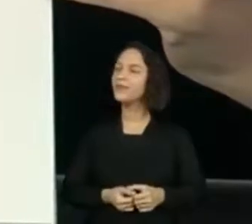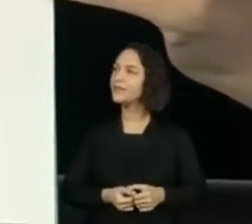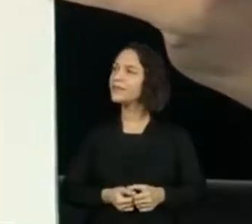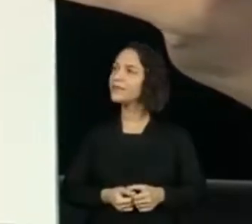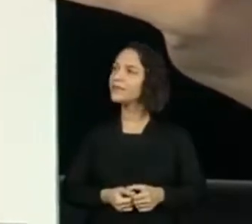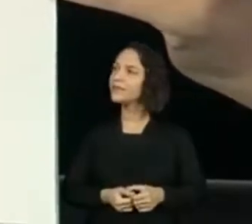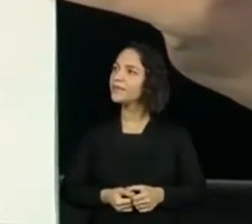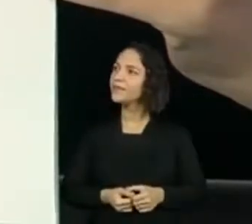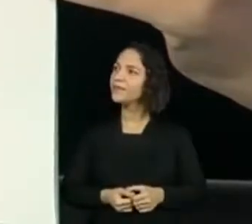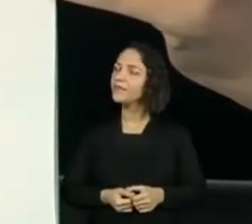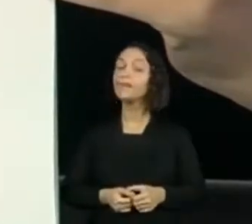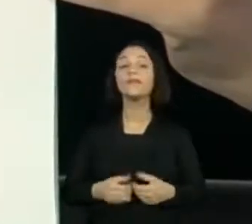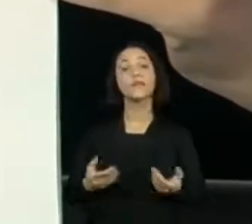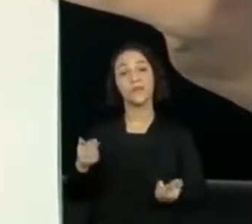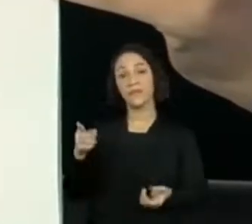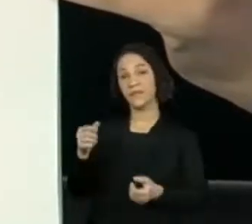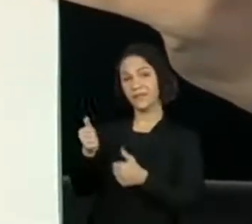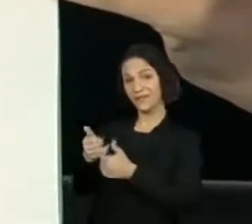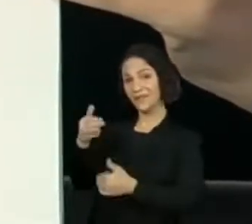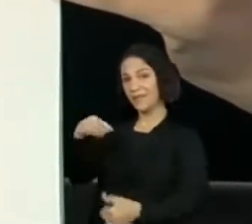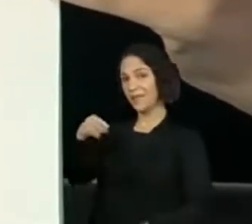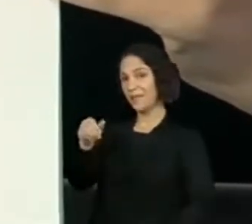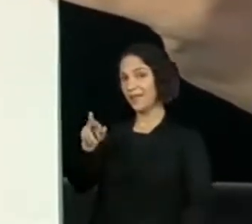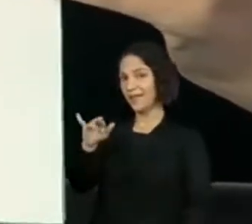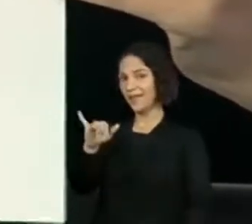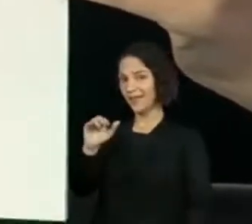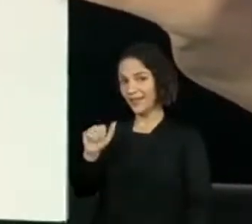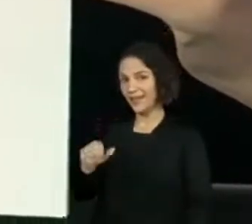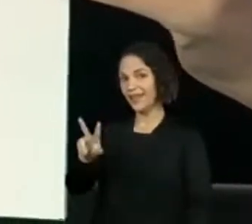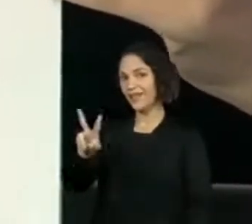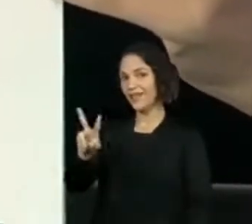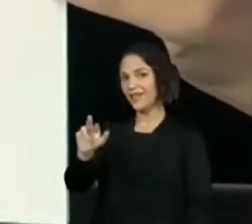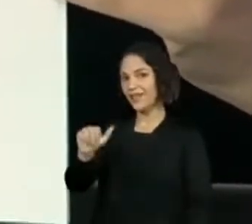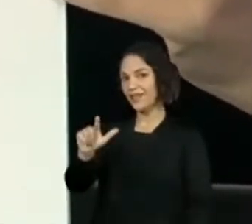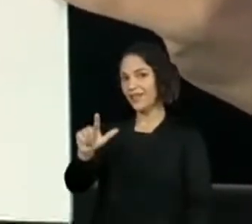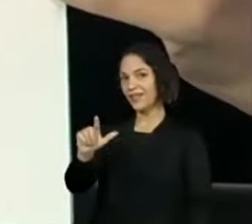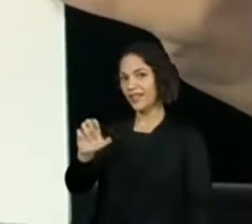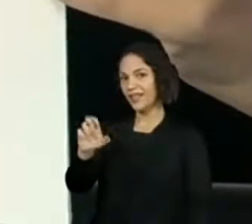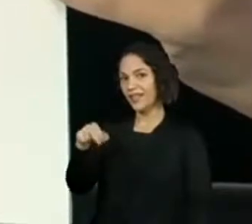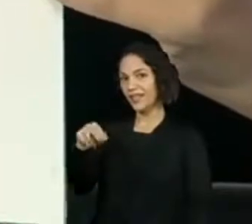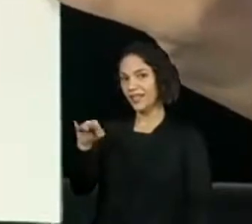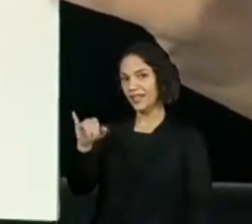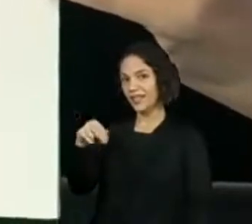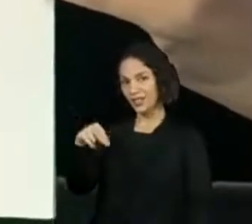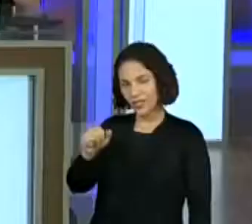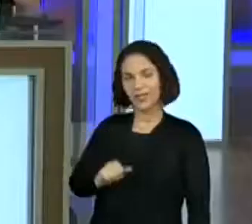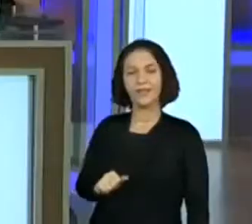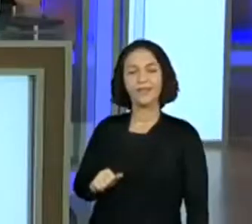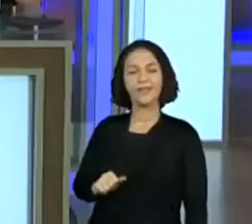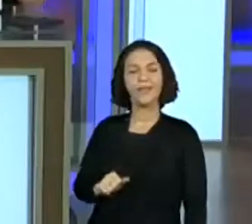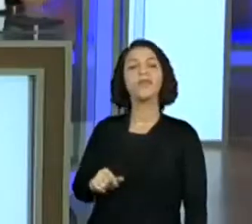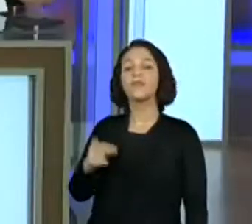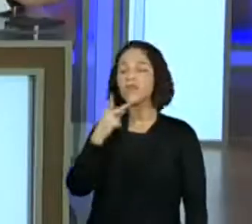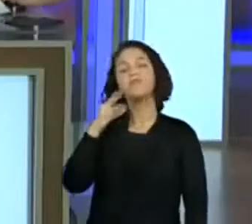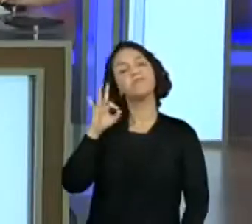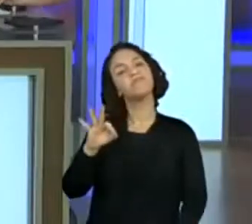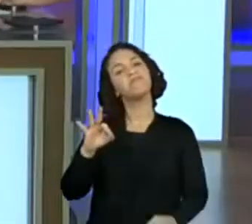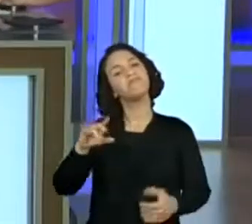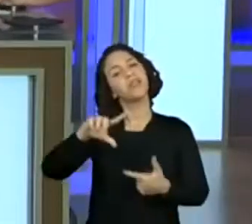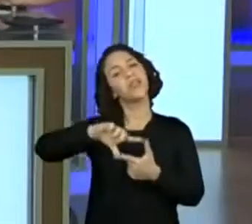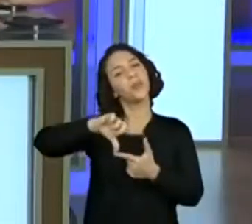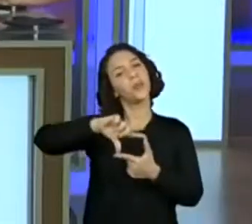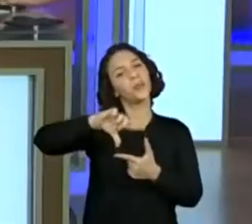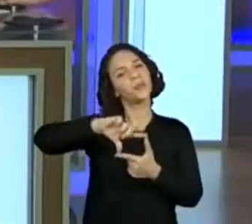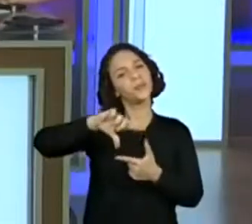Estamos, então, segundo a Maria Valentina, a Amanda, o Gabriel é um retângulo mesmo. Isso mesmo. Eu